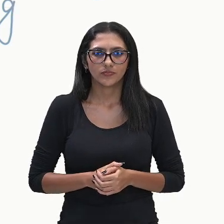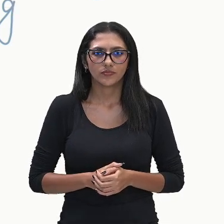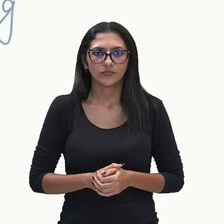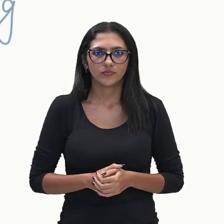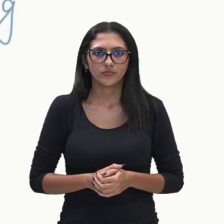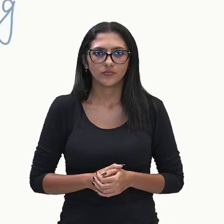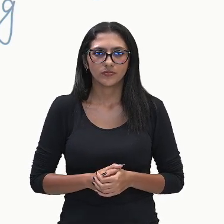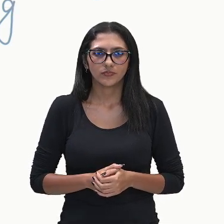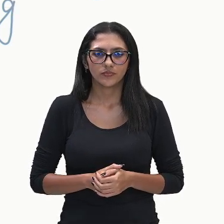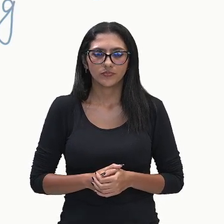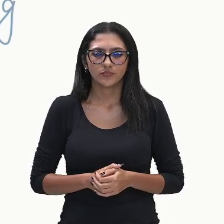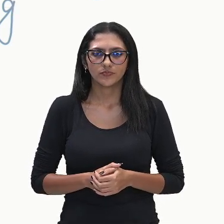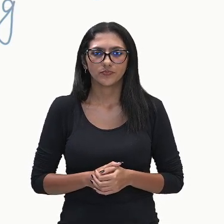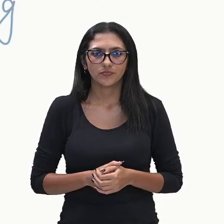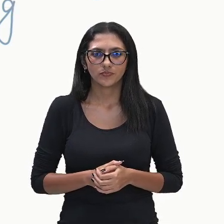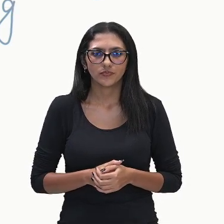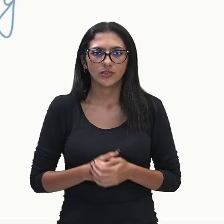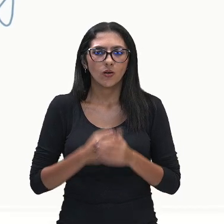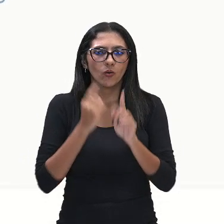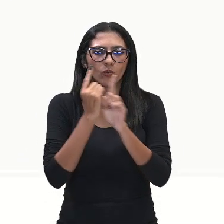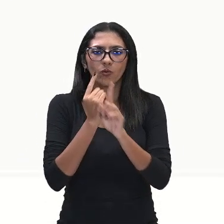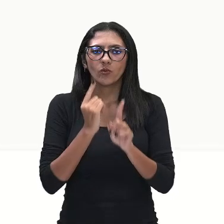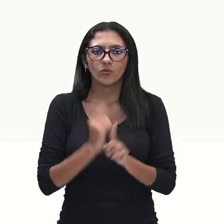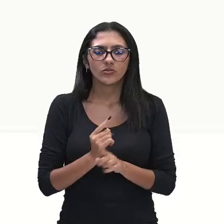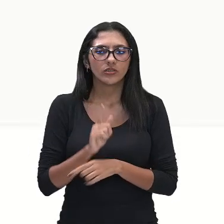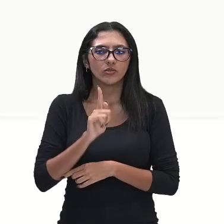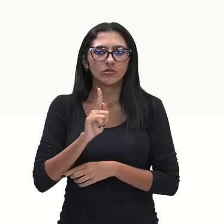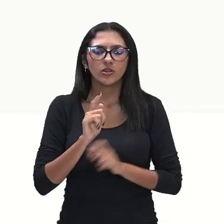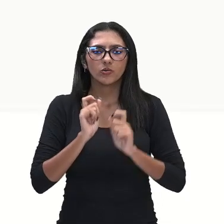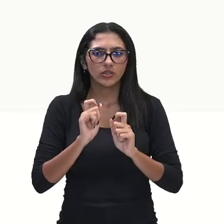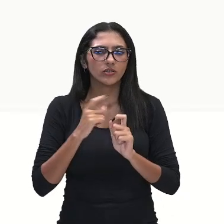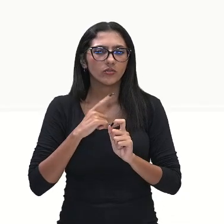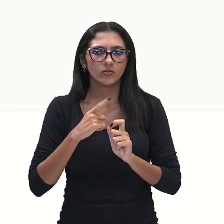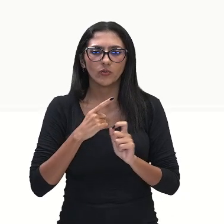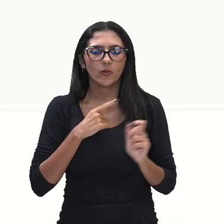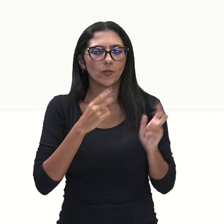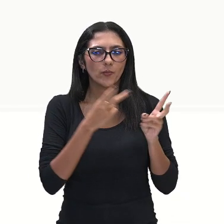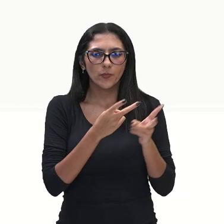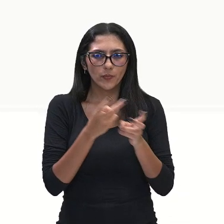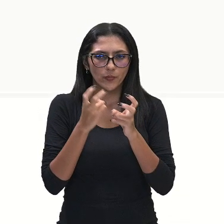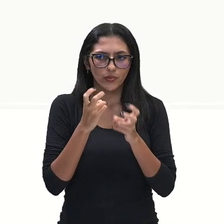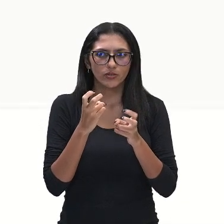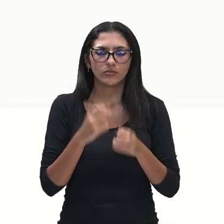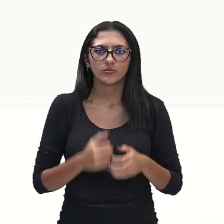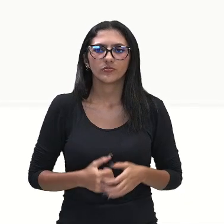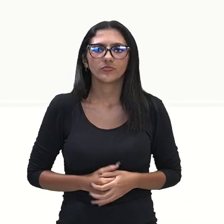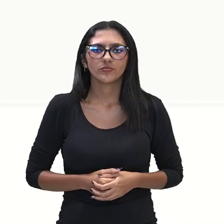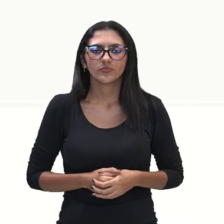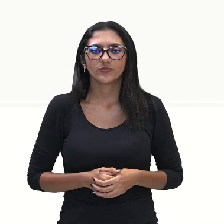Como eu quero encontrar o valor do G, pessoal, o que vai acontecer?